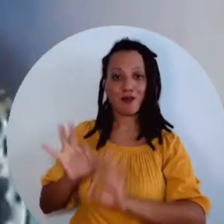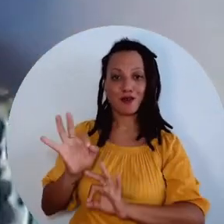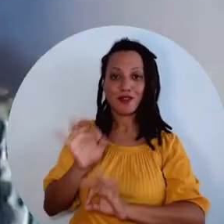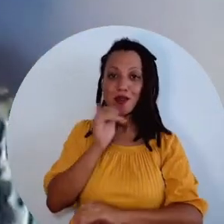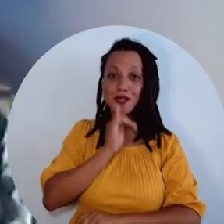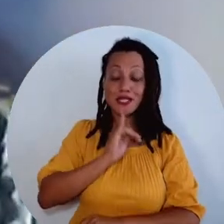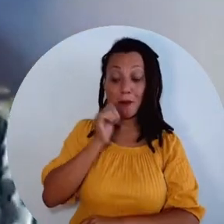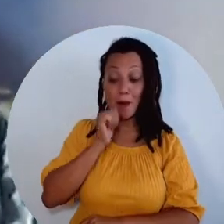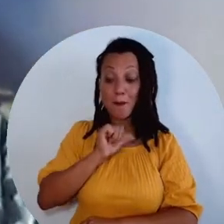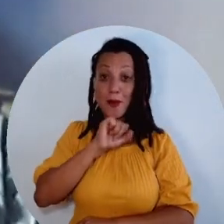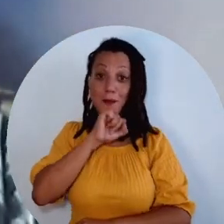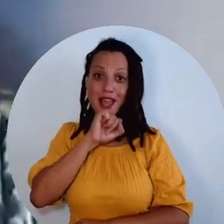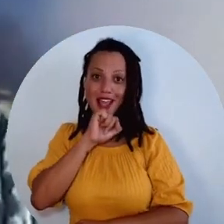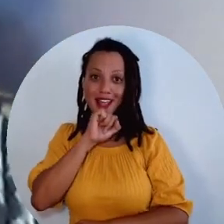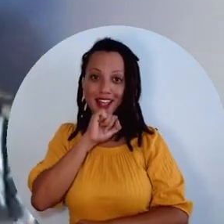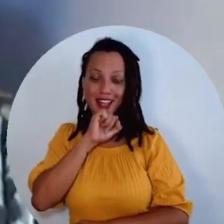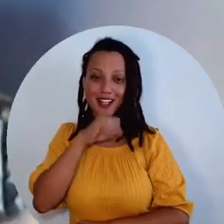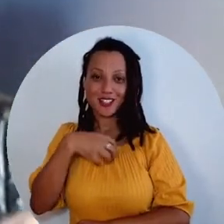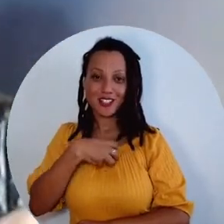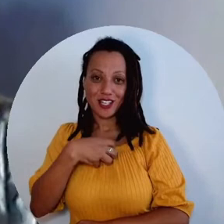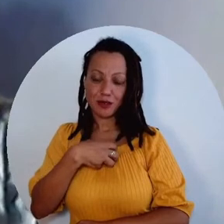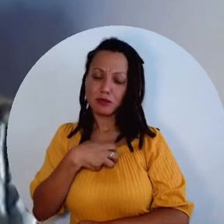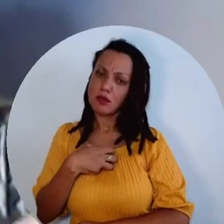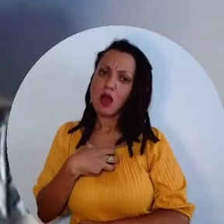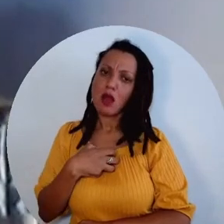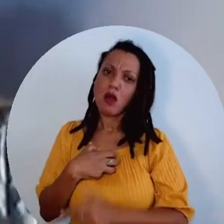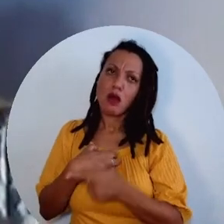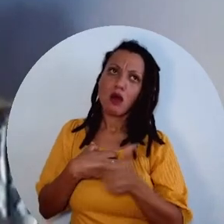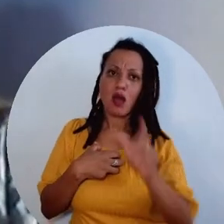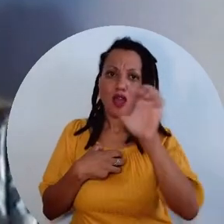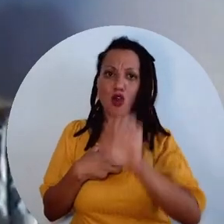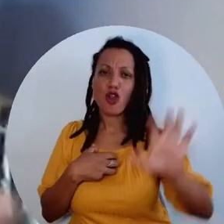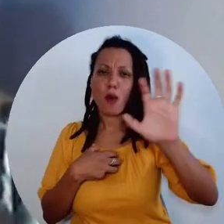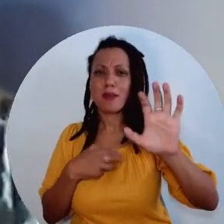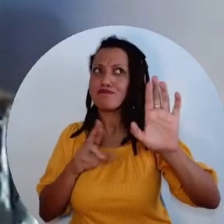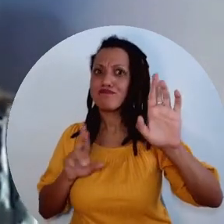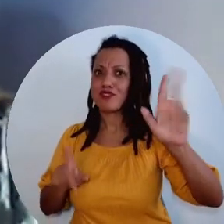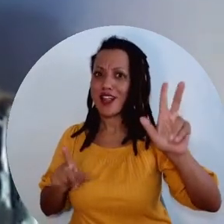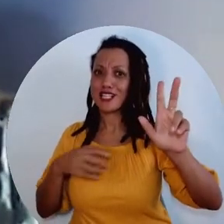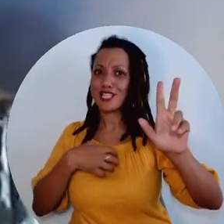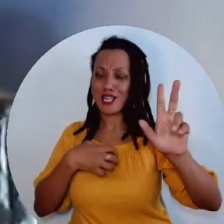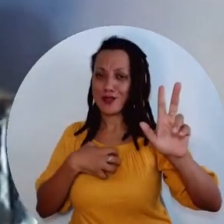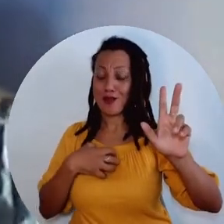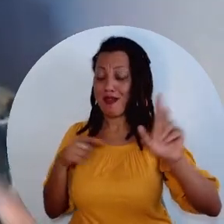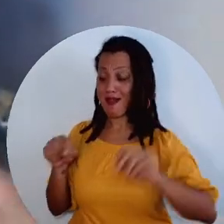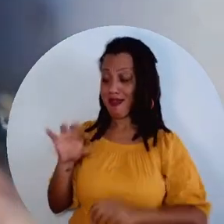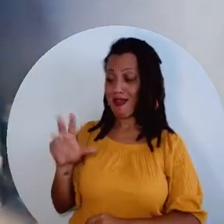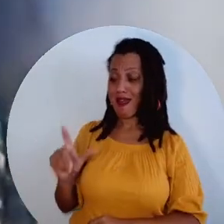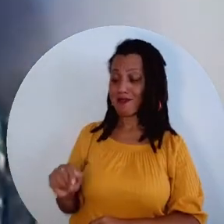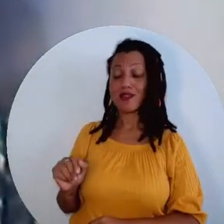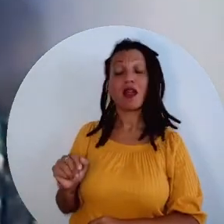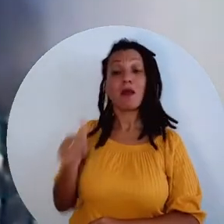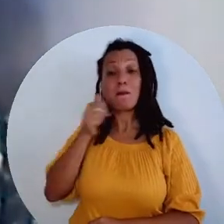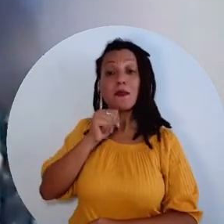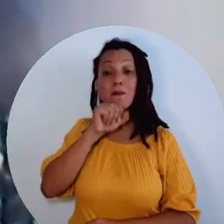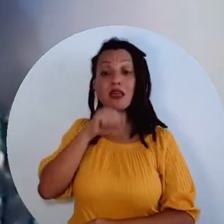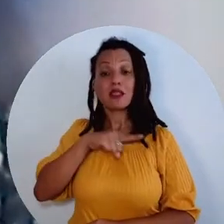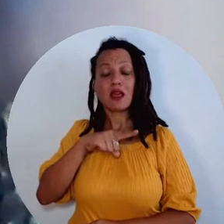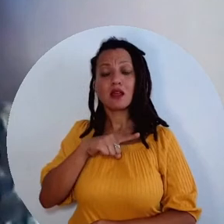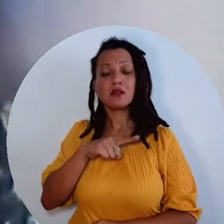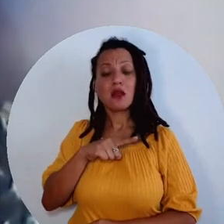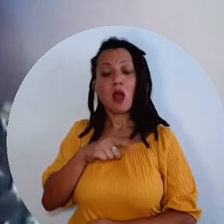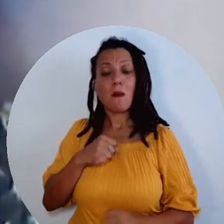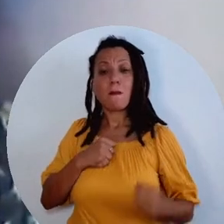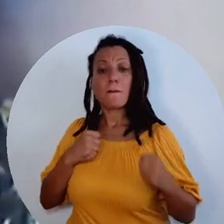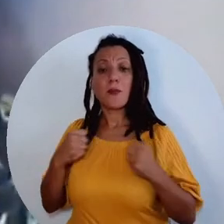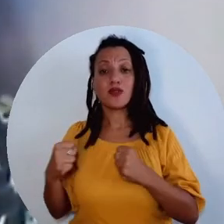da mãe, né, diferentemente do que vai acontecer nos territórios europeus, a figura da mãe, ela tem um ar de poder